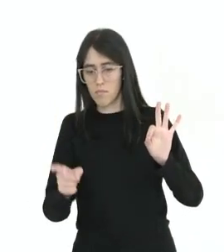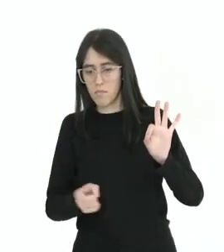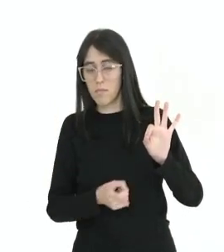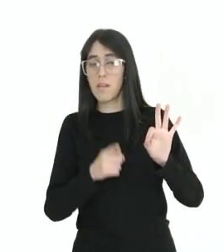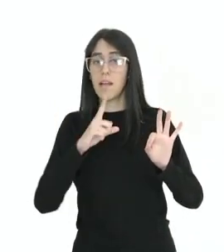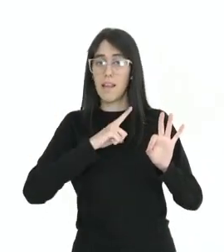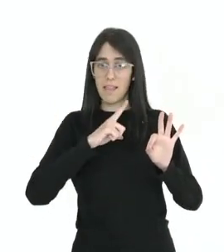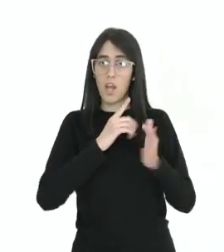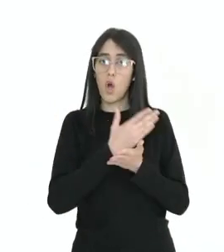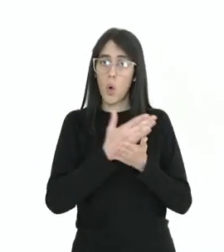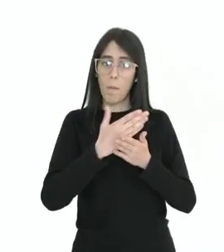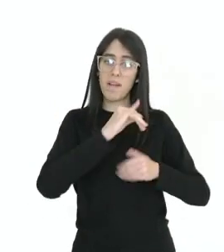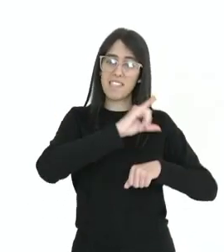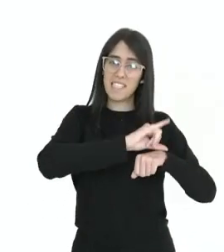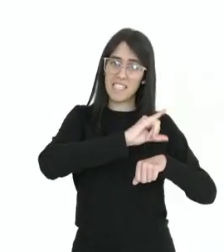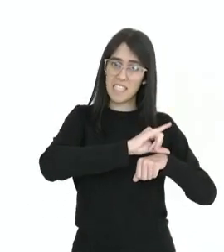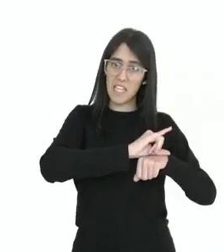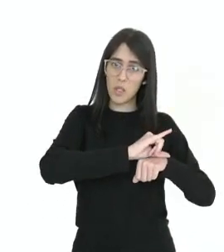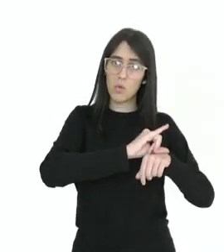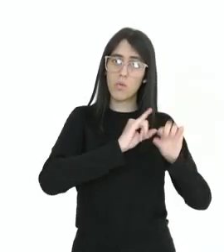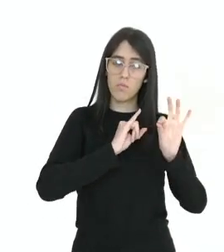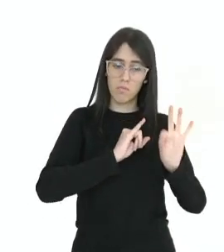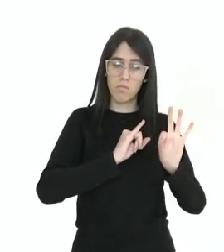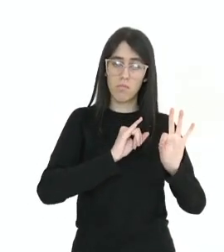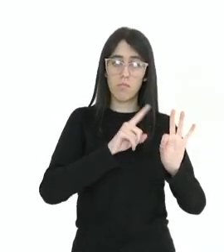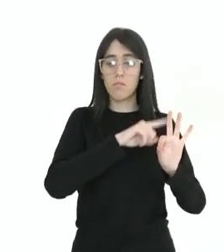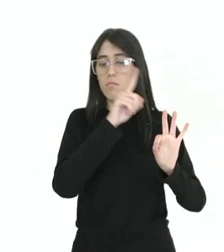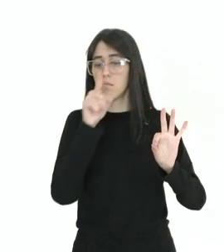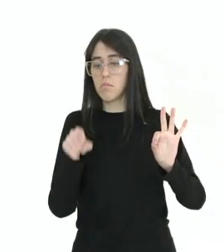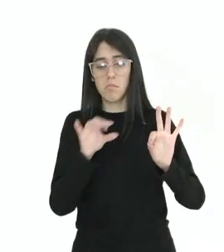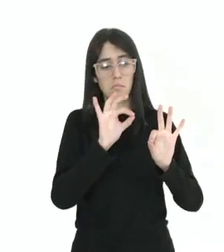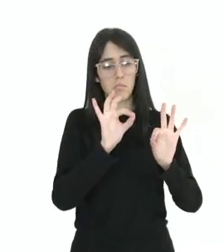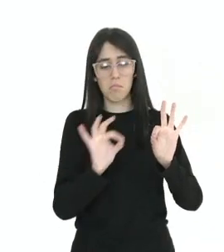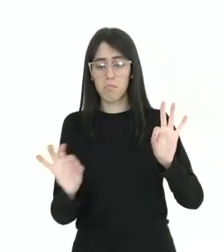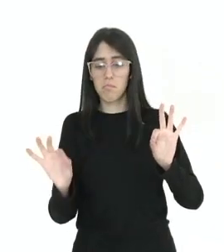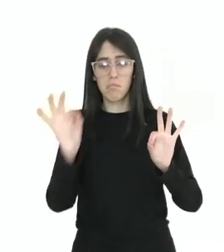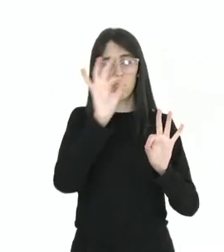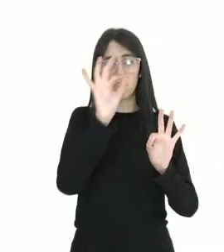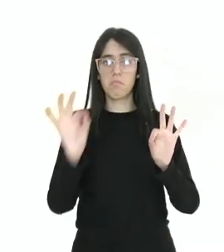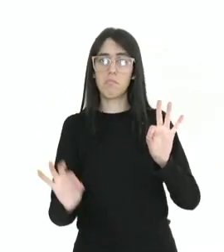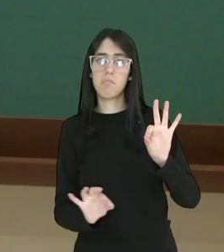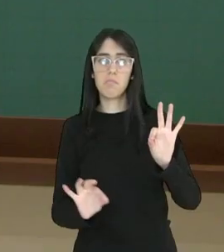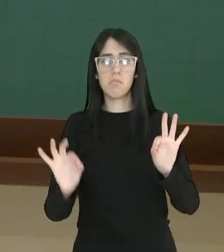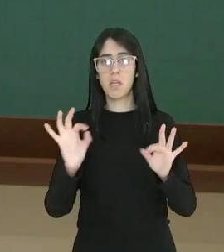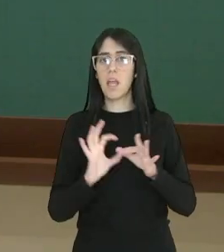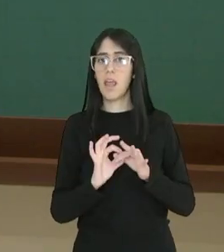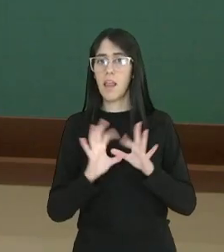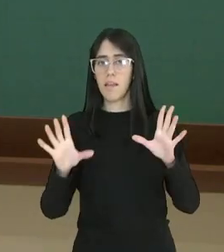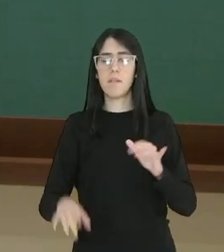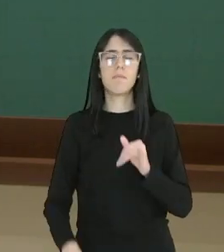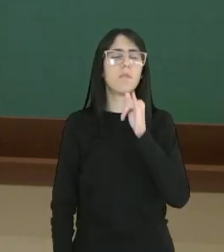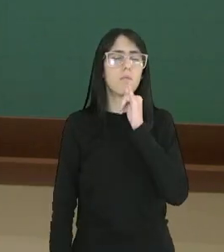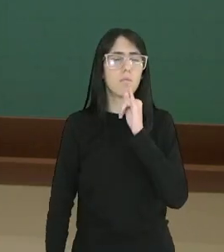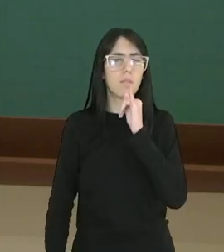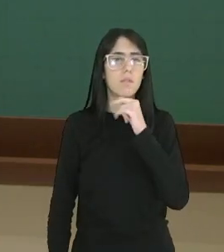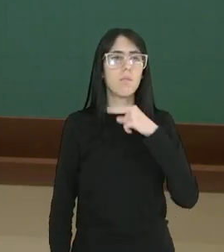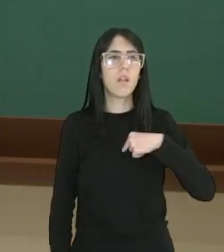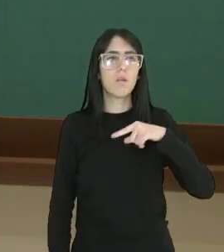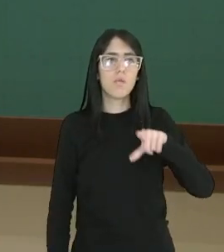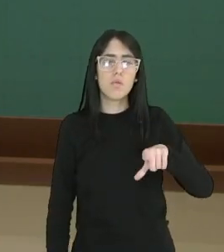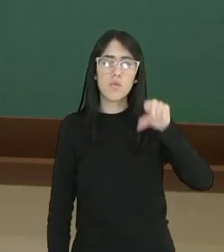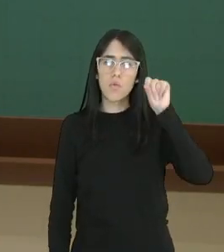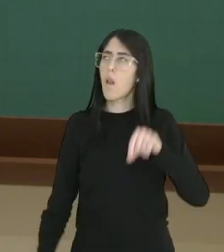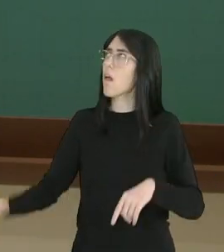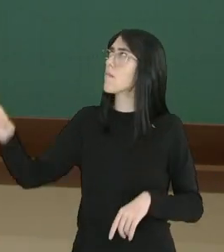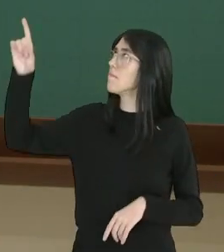centro e outra em um ponto qualquer da circunferência. Então, por exemplo, vamos supor que eu escolhi esse ponto